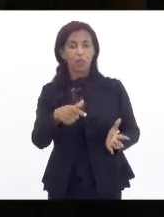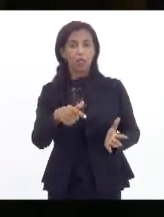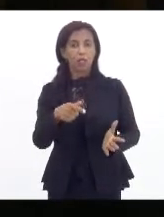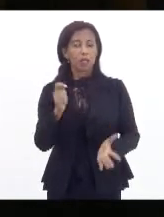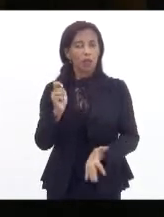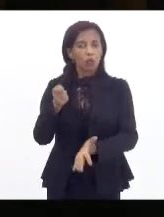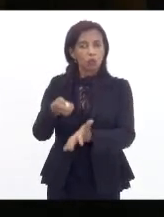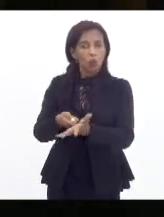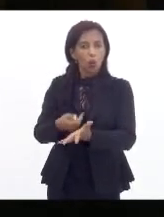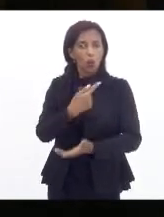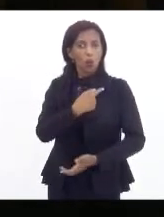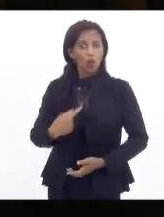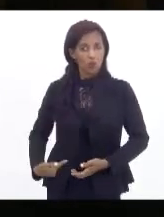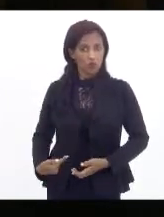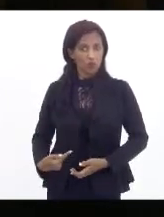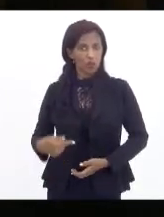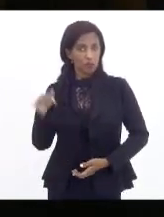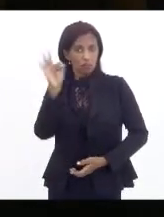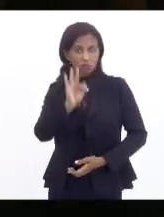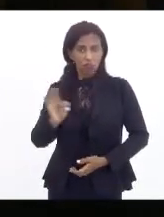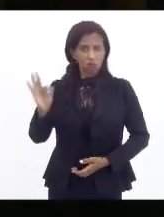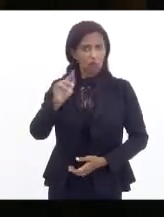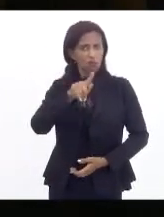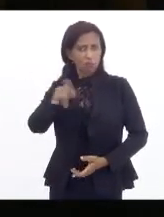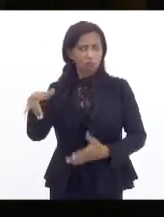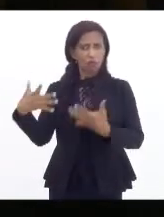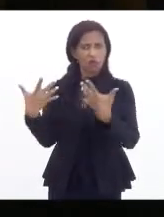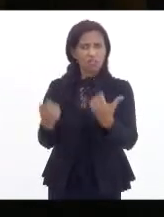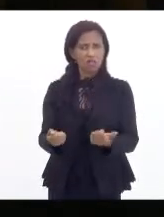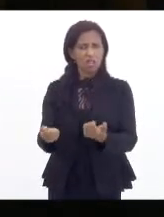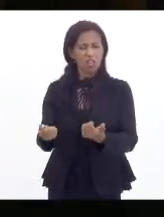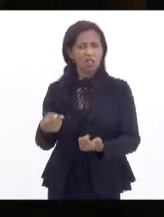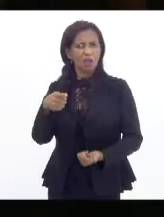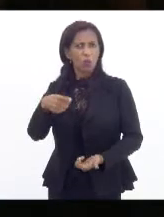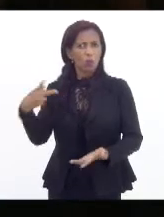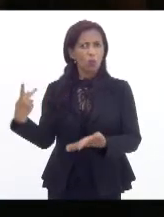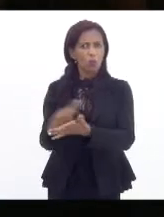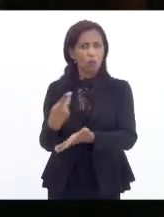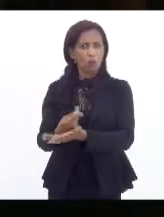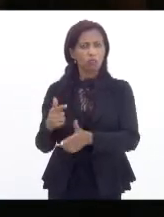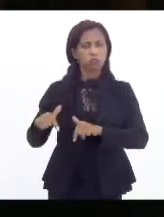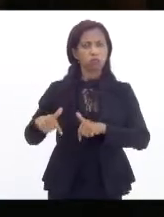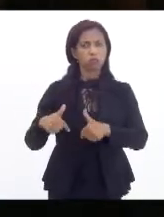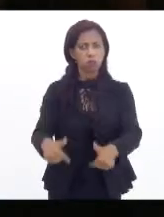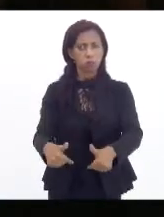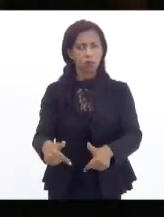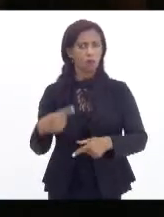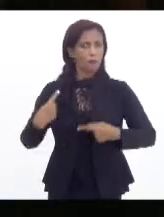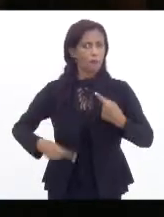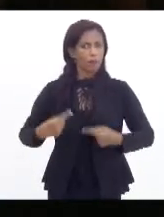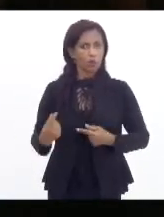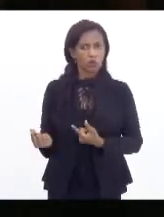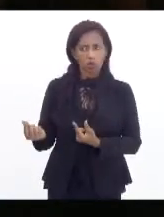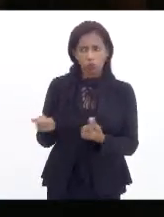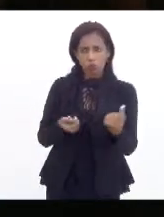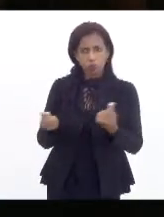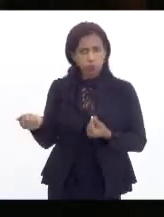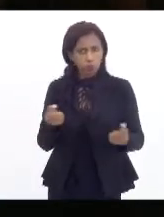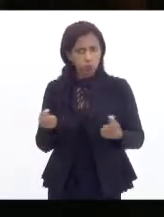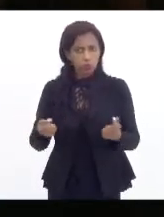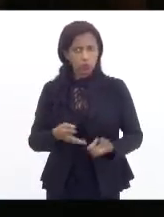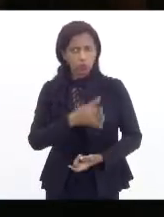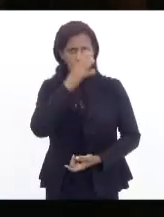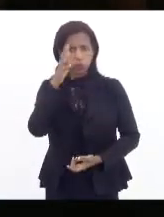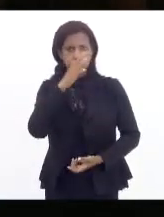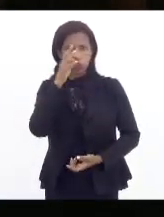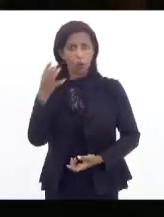atual governo federal não admite o fracasso dessa ação. Uma política de preços